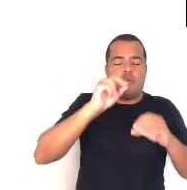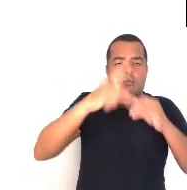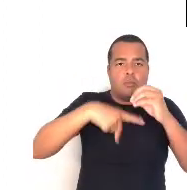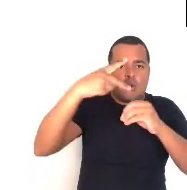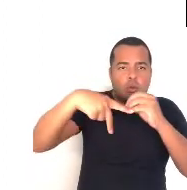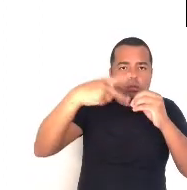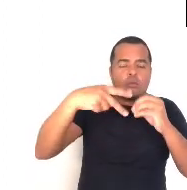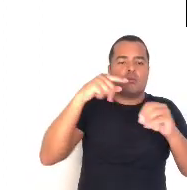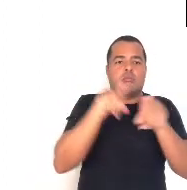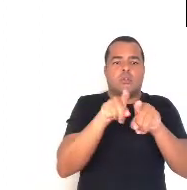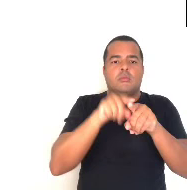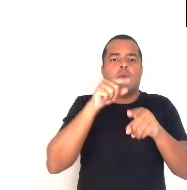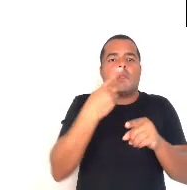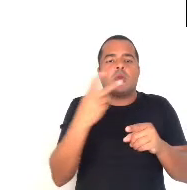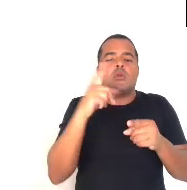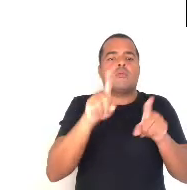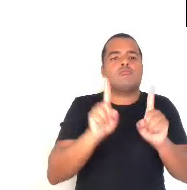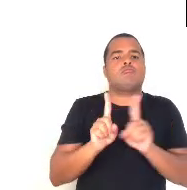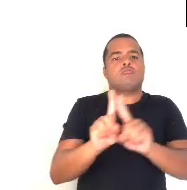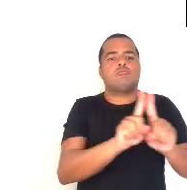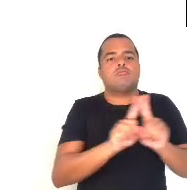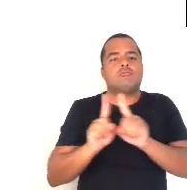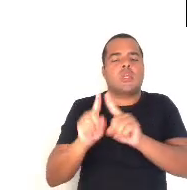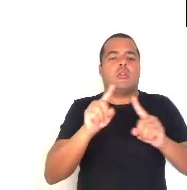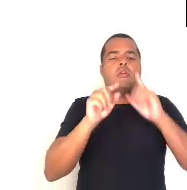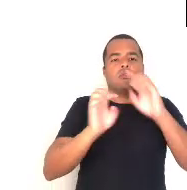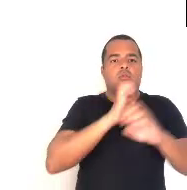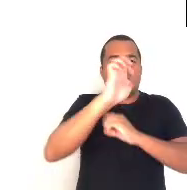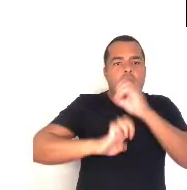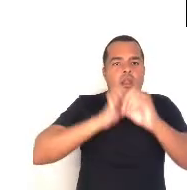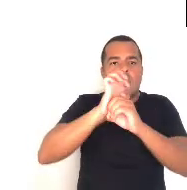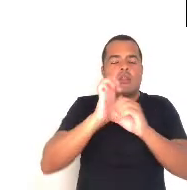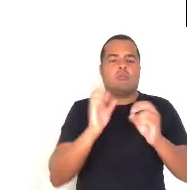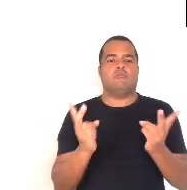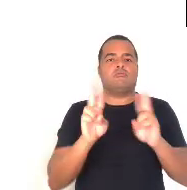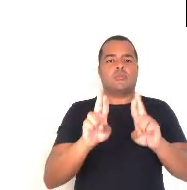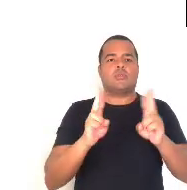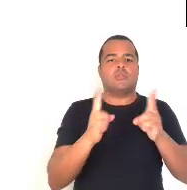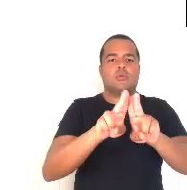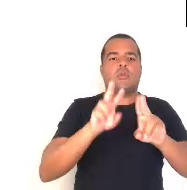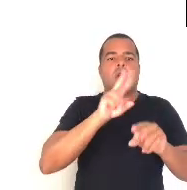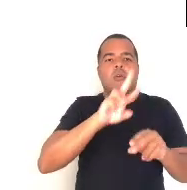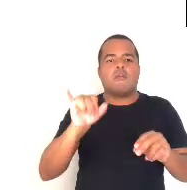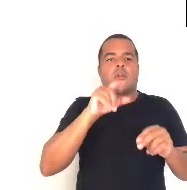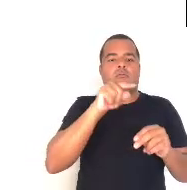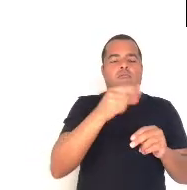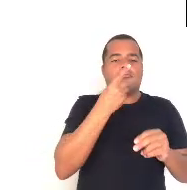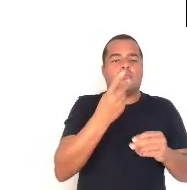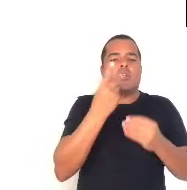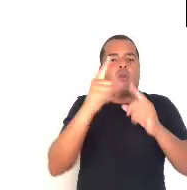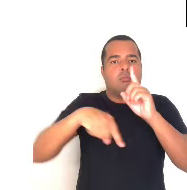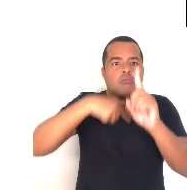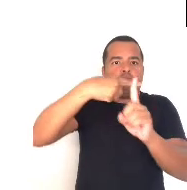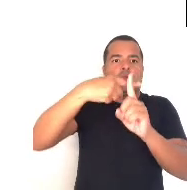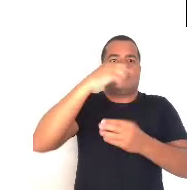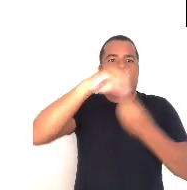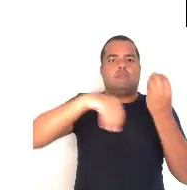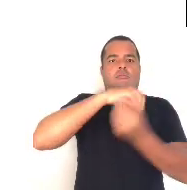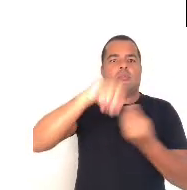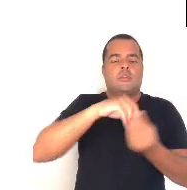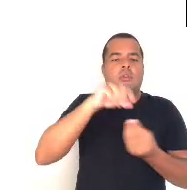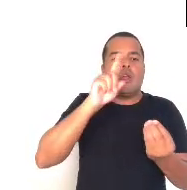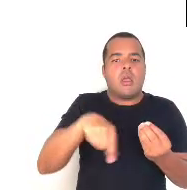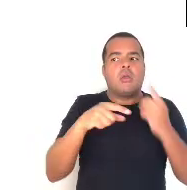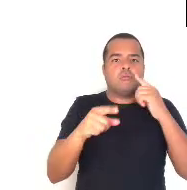esse próton, né, do íon oxônio, e os pares de elétrons dele se deslocam para o oxigênio para ressarcir essa carga